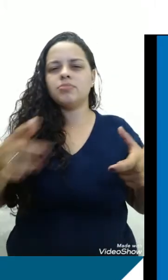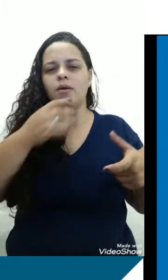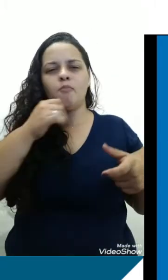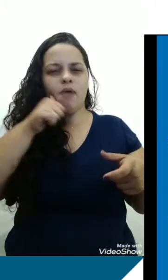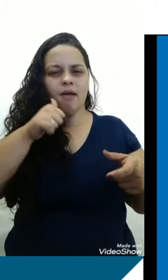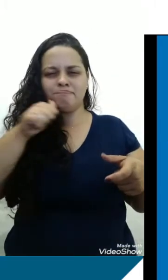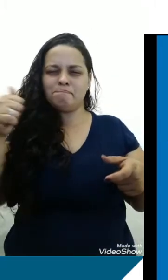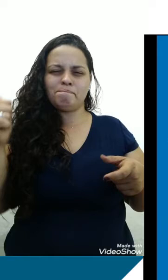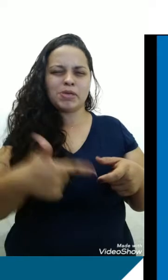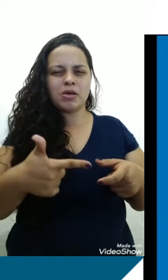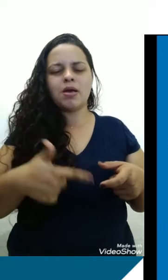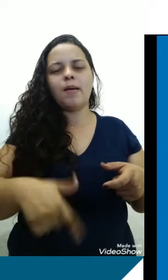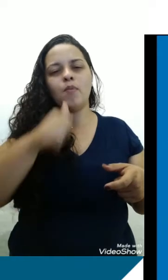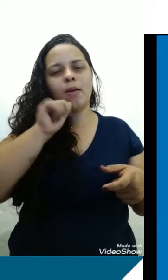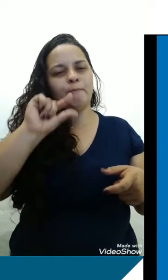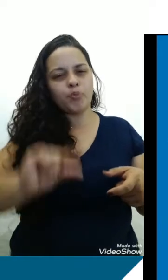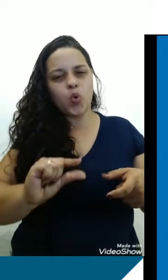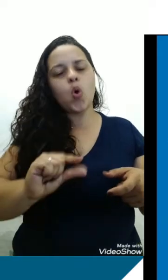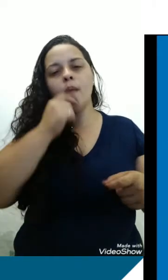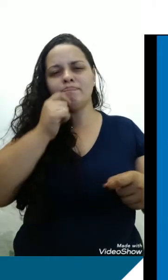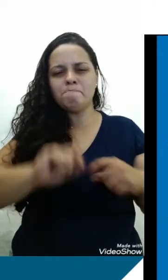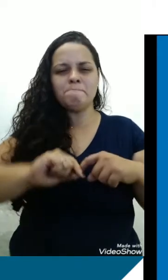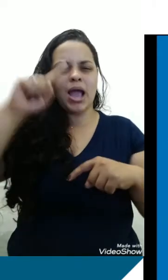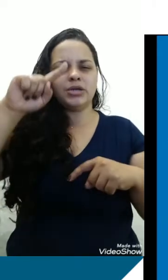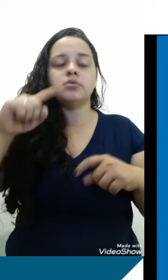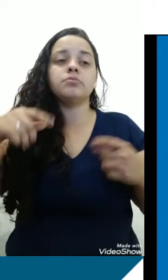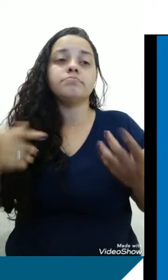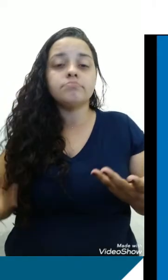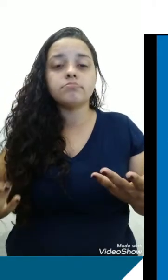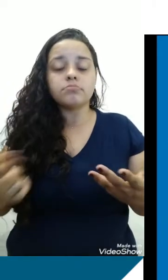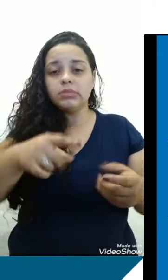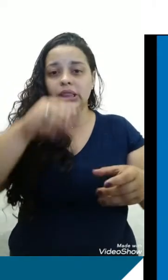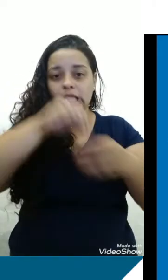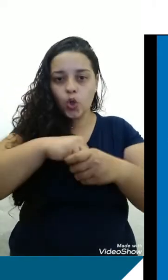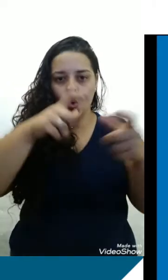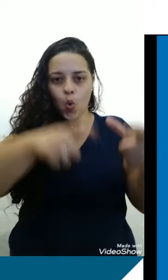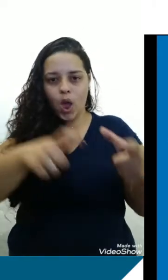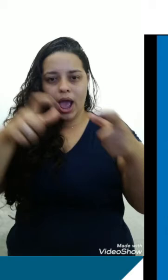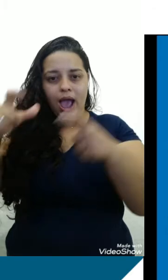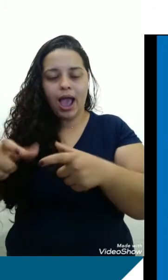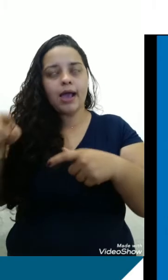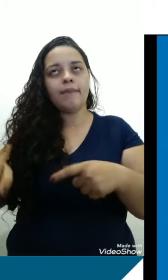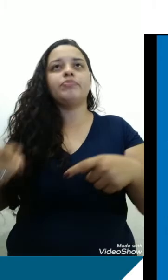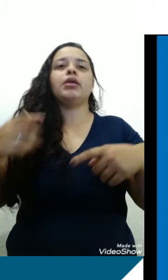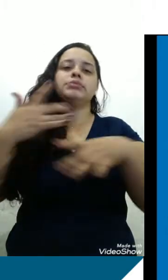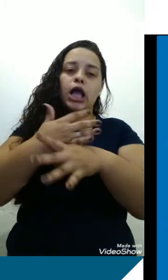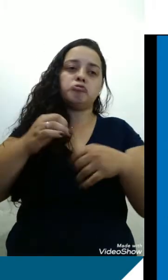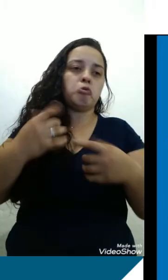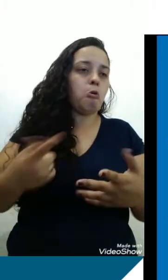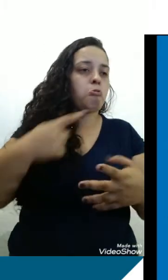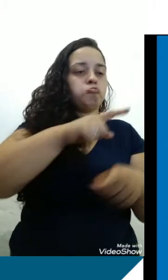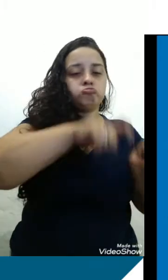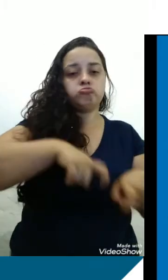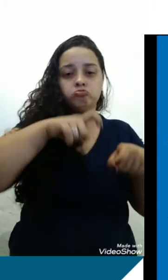rurais do que mulheres escravizadas. E dentro desses dois locais, né, tanto a escravidão urbana quanto rural,